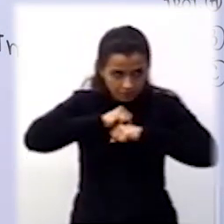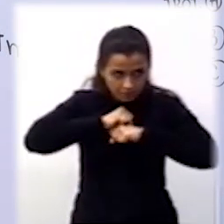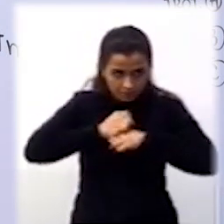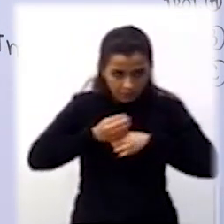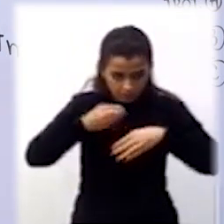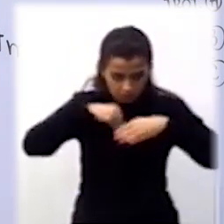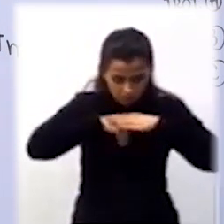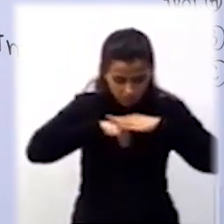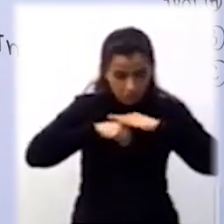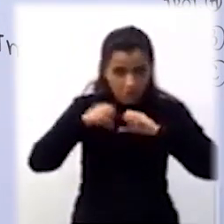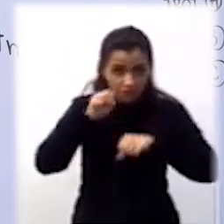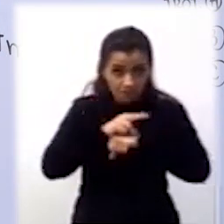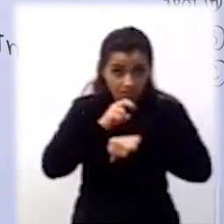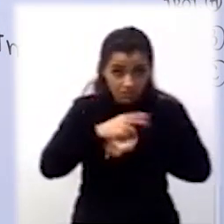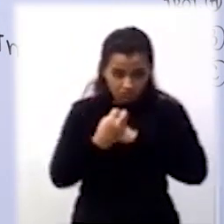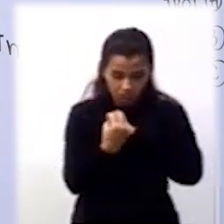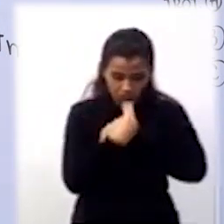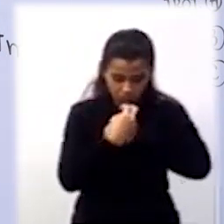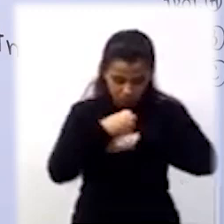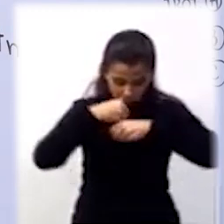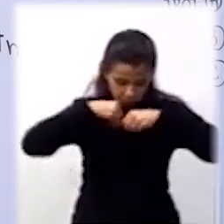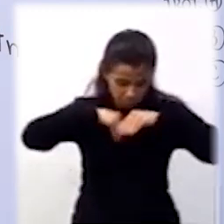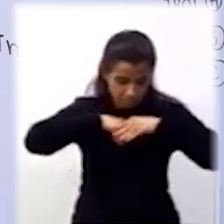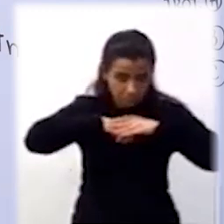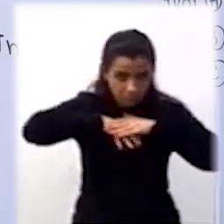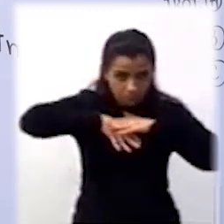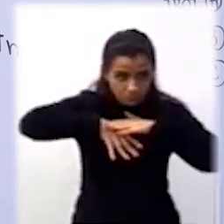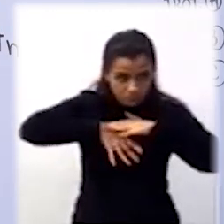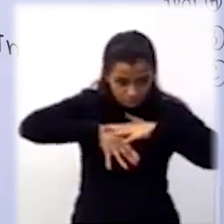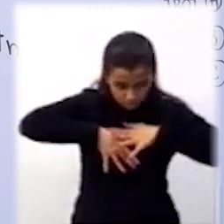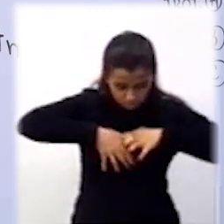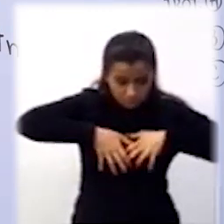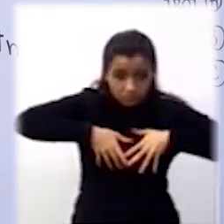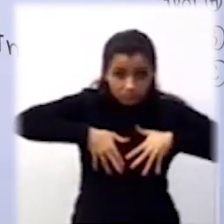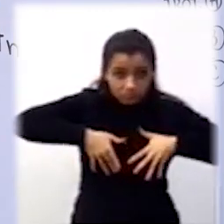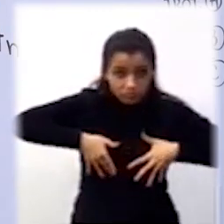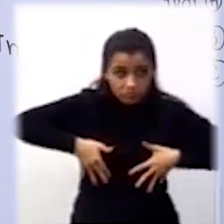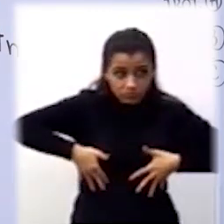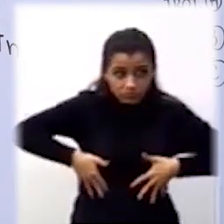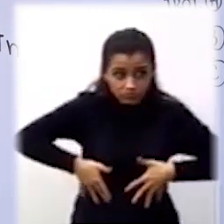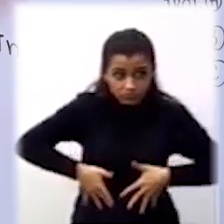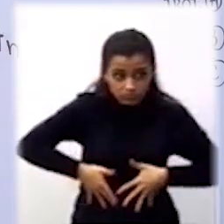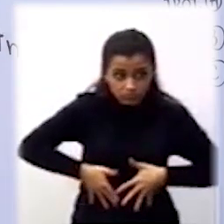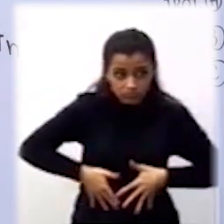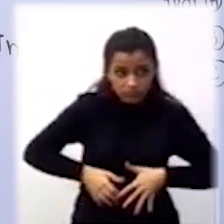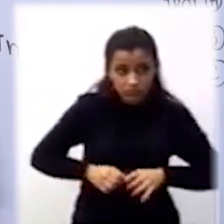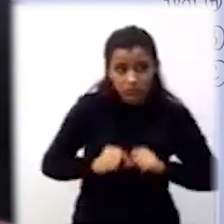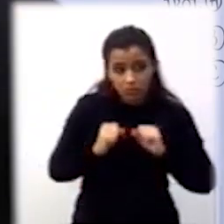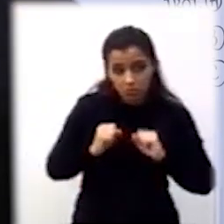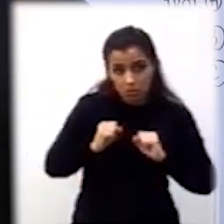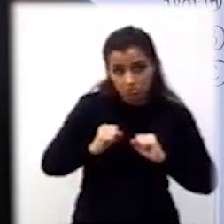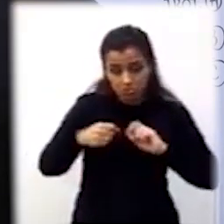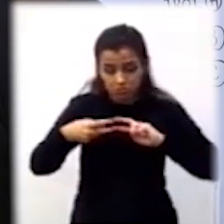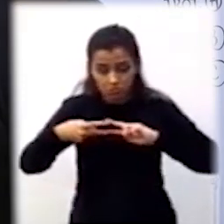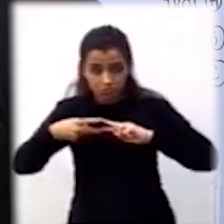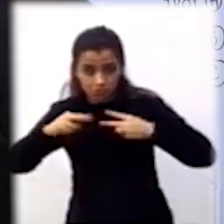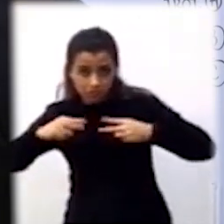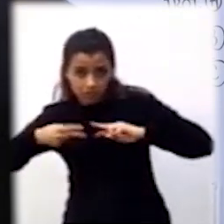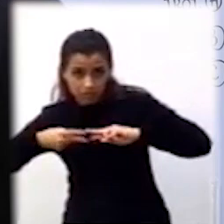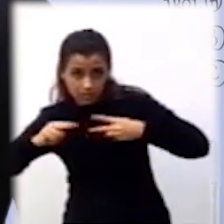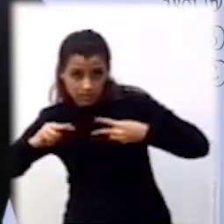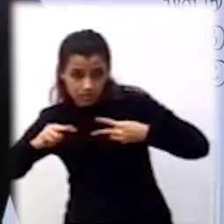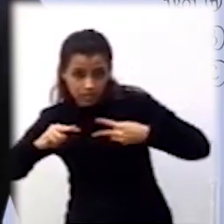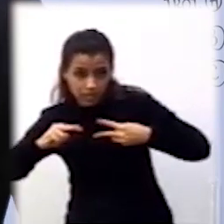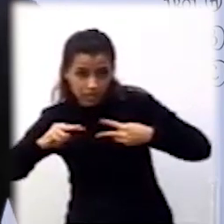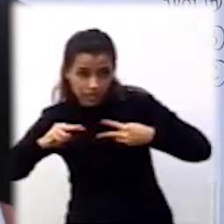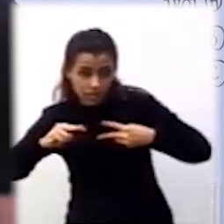material genético dele, que pode ser de DNA ou RNA. No caso do bacteriófago é DNA. No caso aqui do